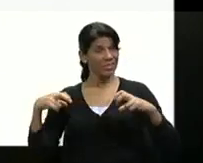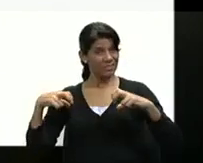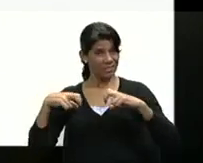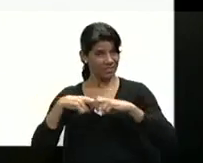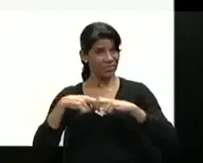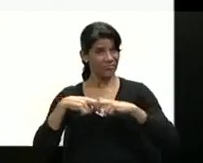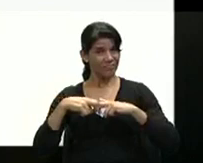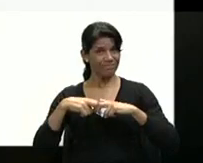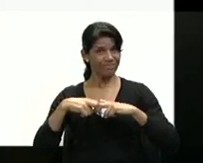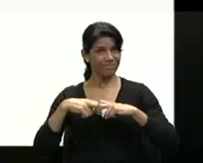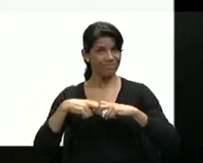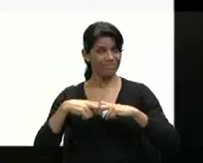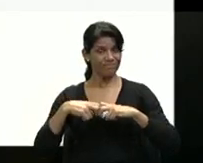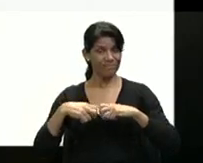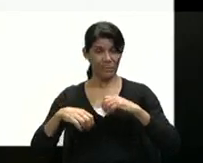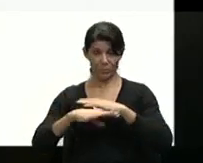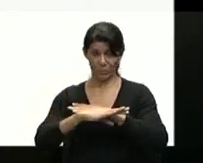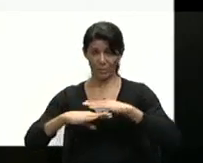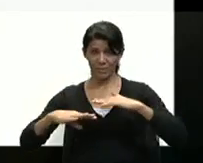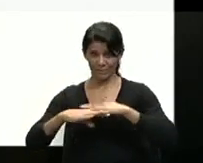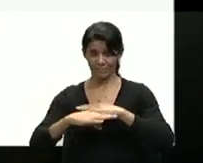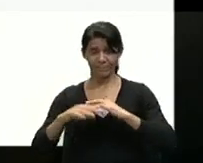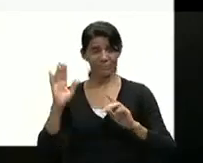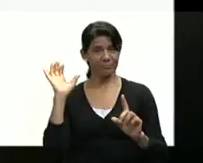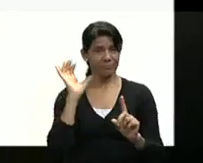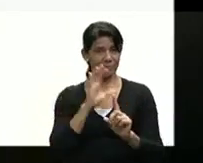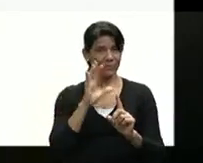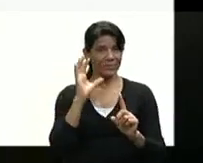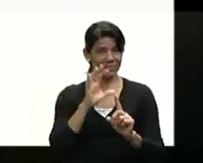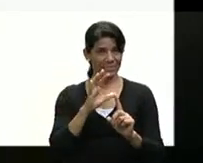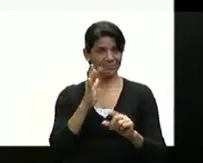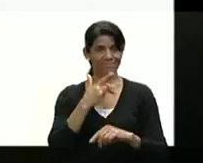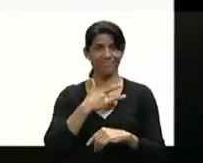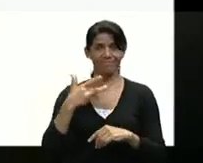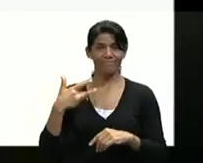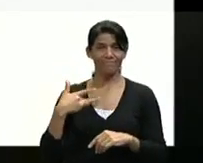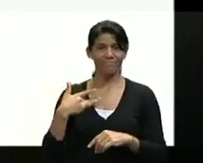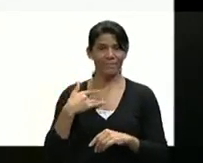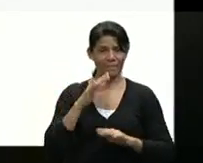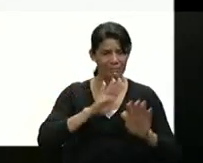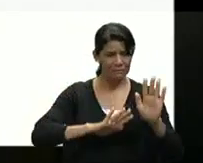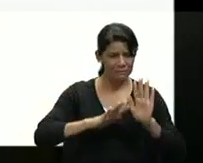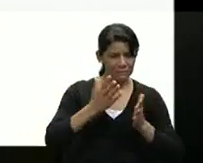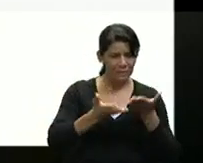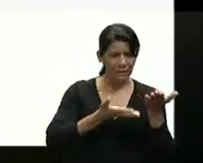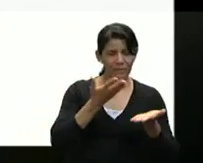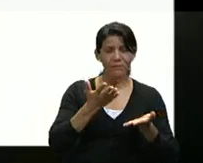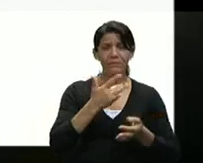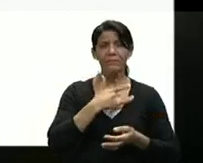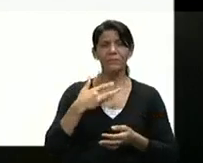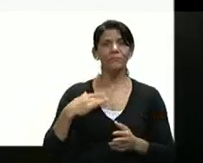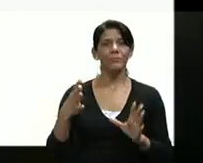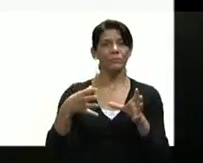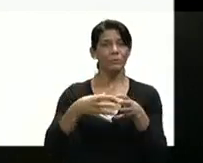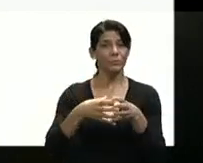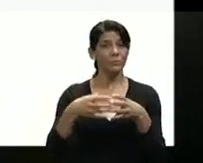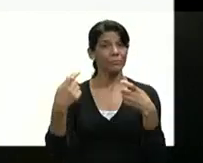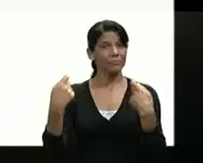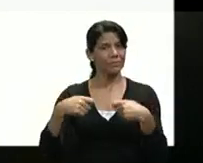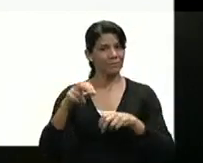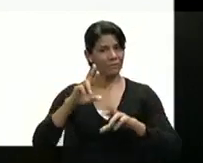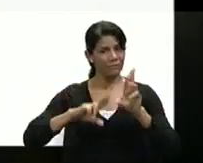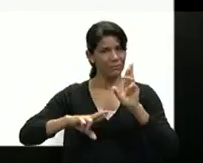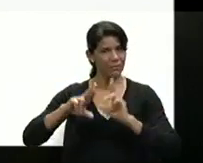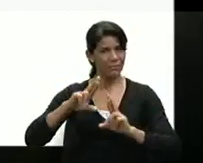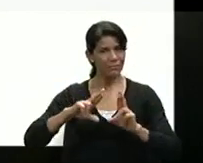impactar diretamente nas condições de saúde. Se a gente trata de saúde coletiva, nós precisamos